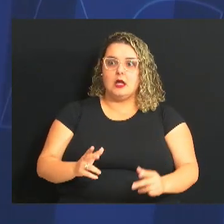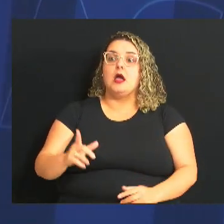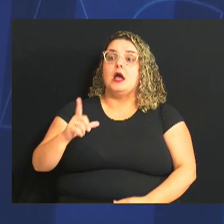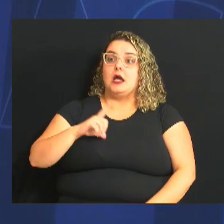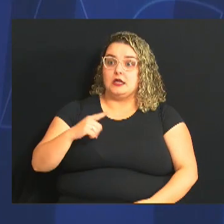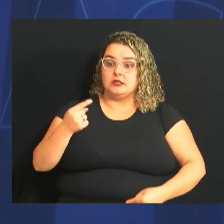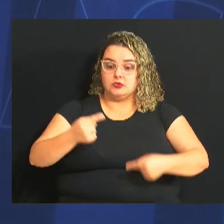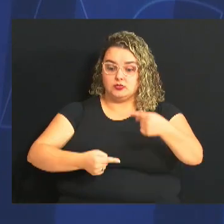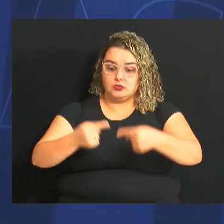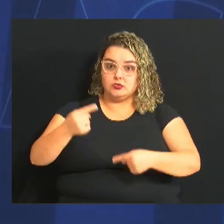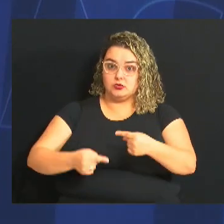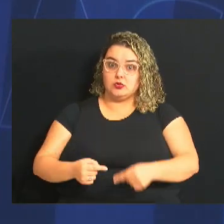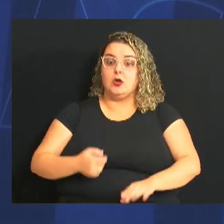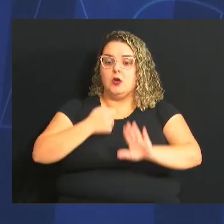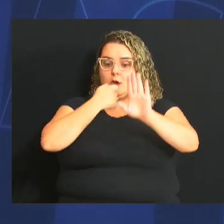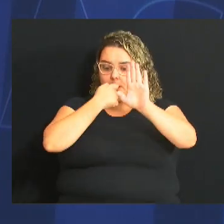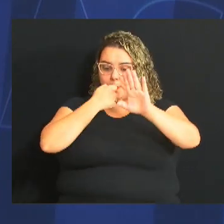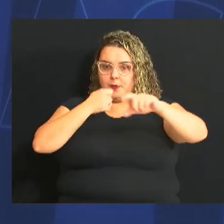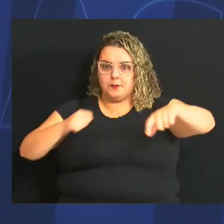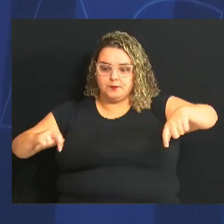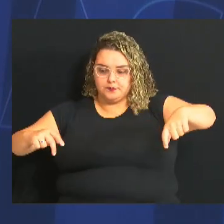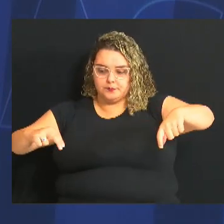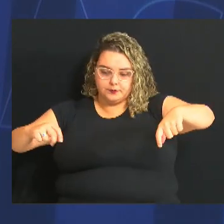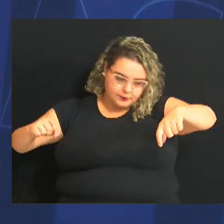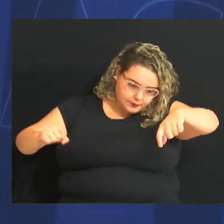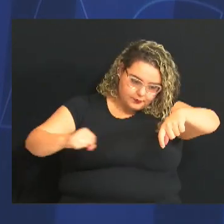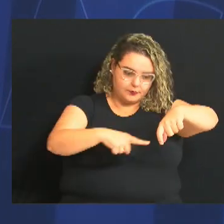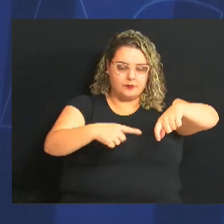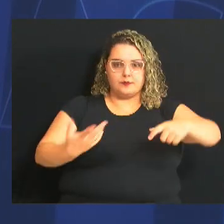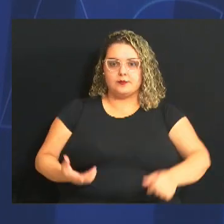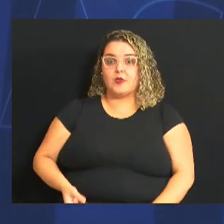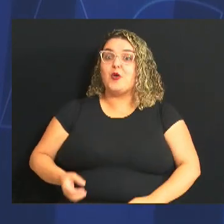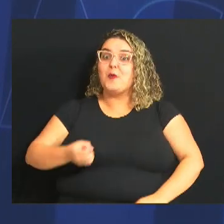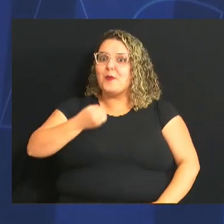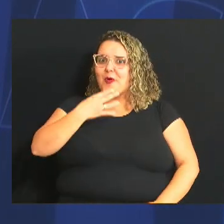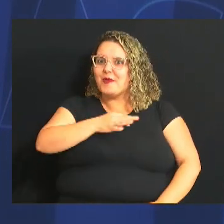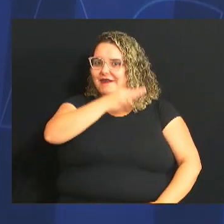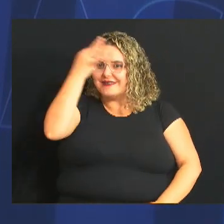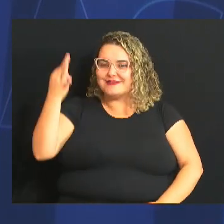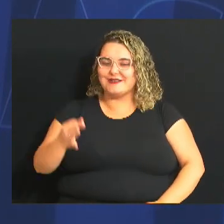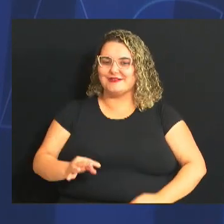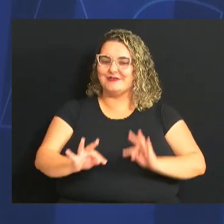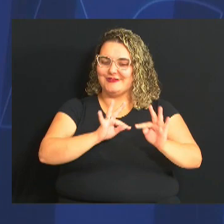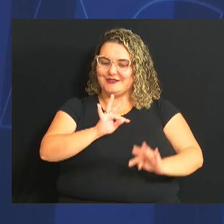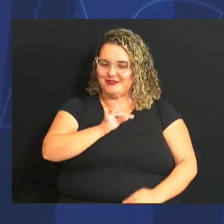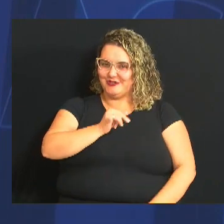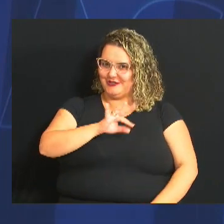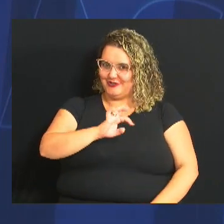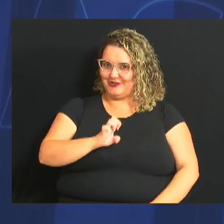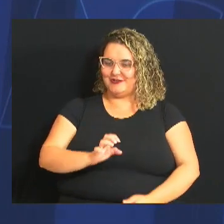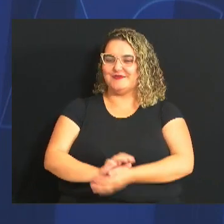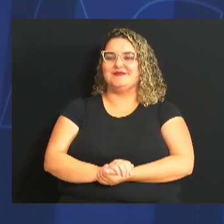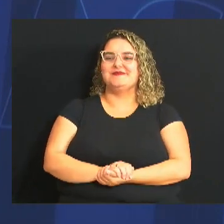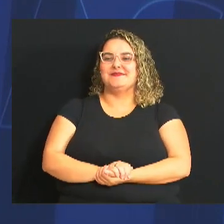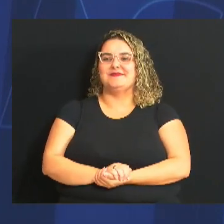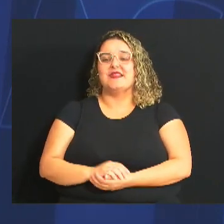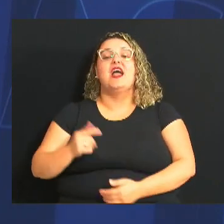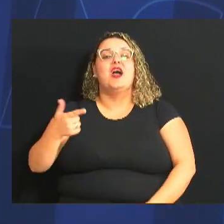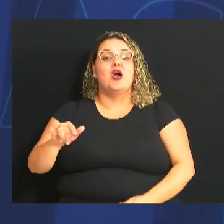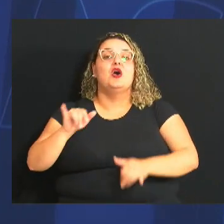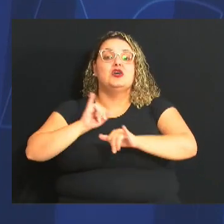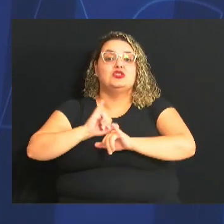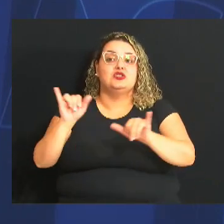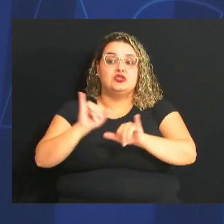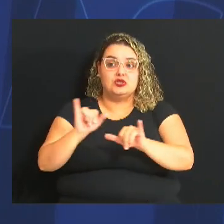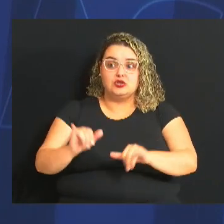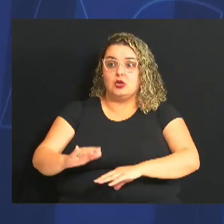disputa nos pênaltis. Boa sorte desde já aos comandados do técnico Tite. A gente segue aqui com o nosso